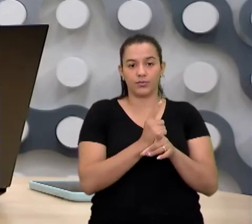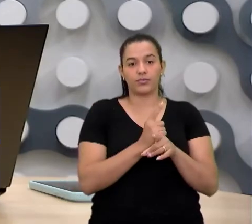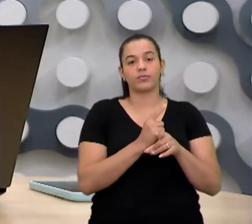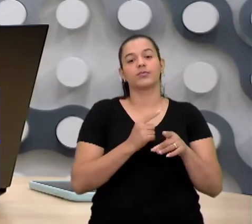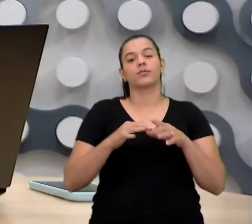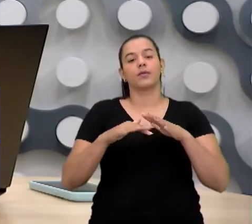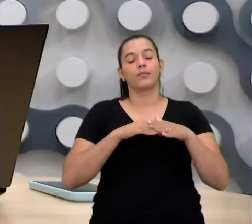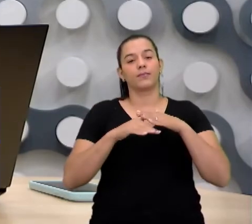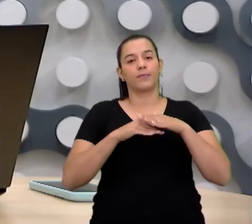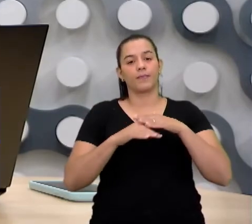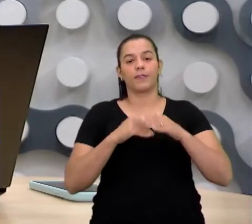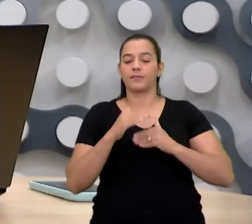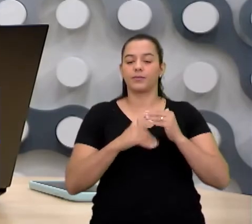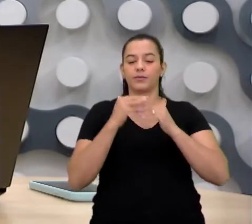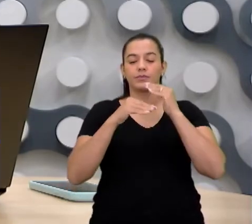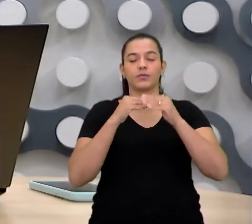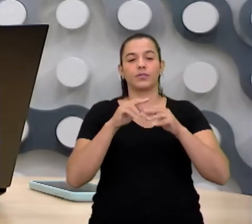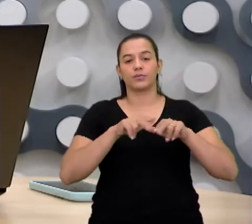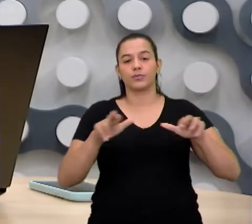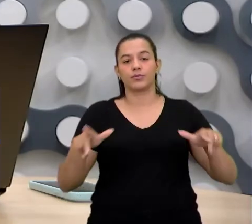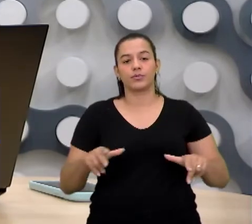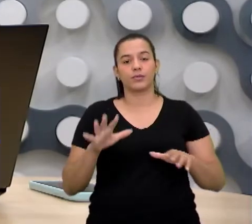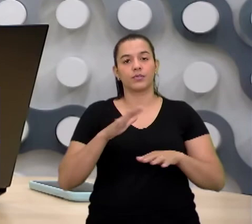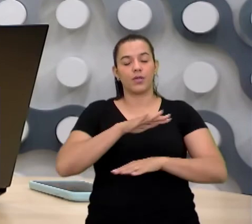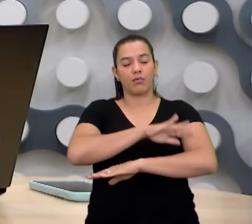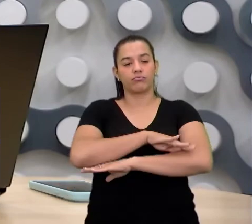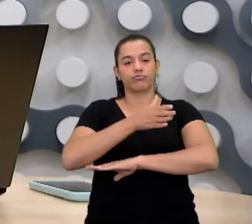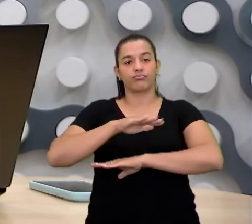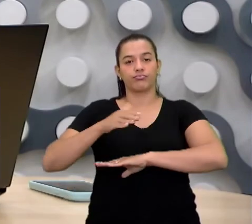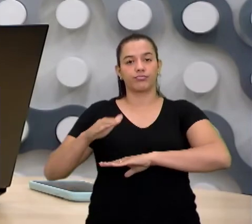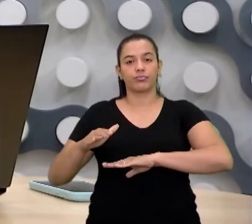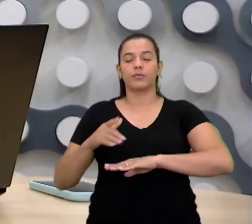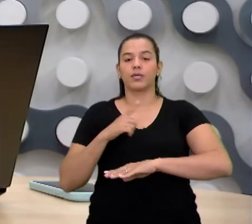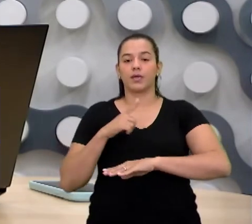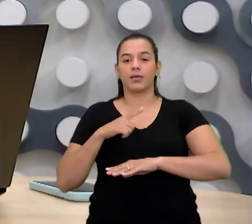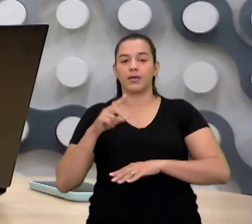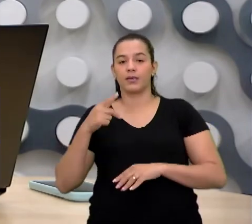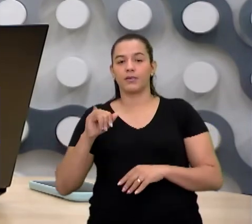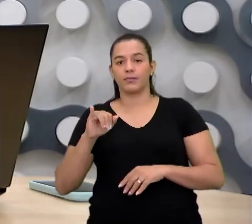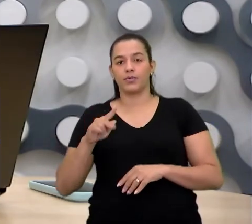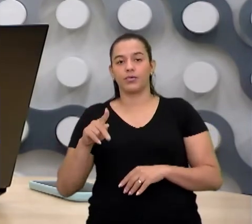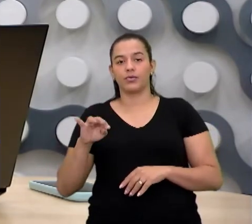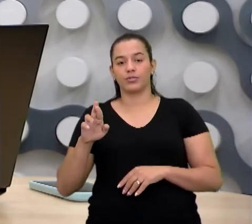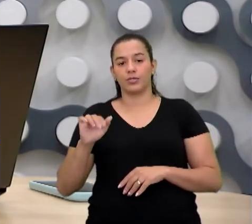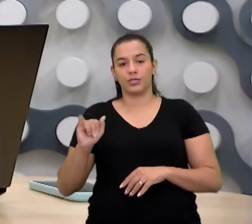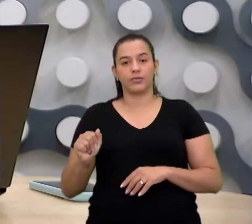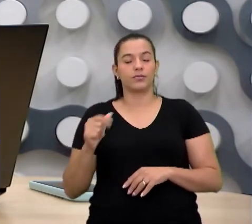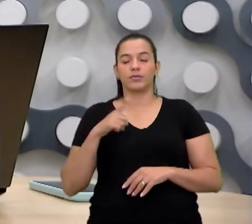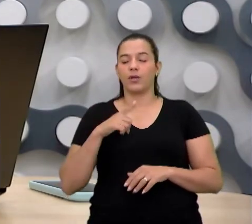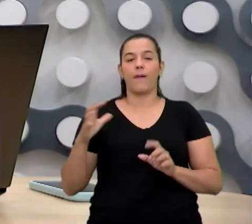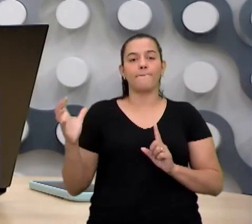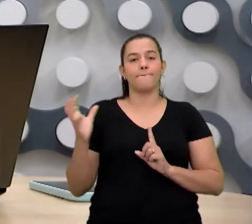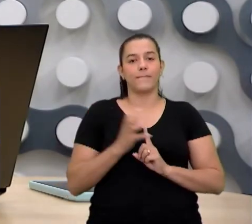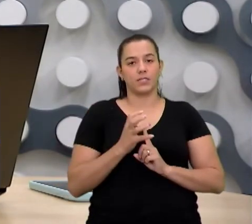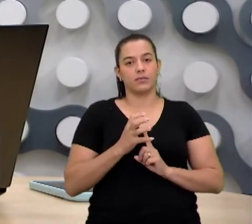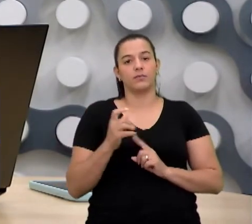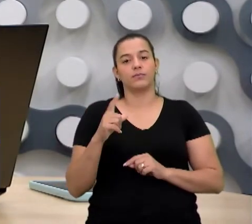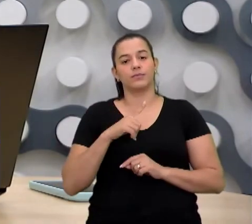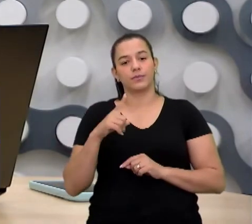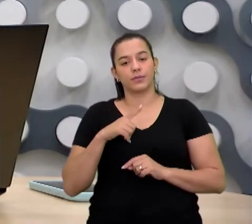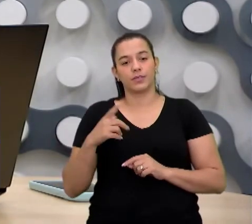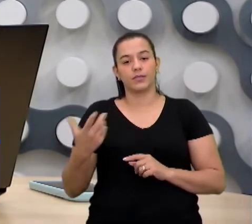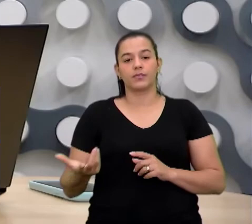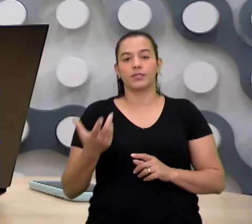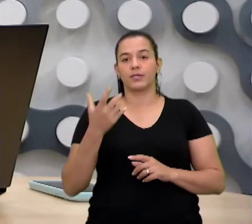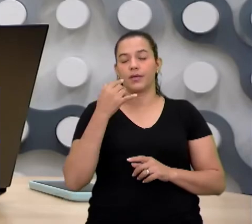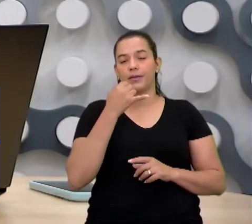aí, né, processos aí principalmente de cadeias montanhosas. A pirogênese não, é uma formação de pressão. Né? Então você tem lá o Brasil,